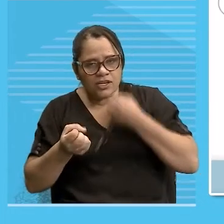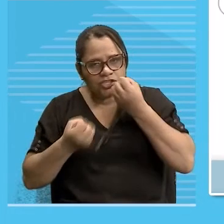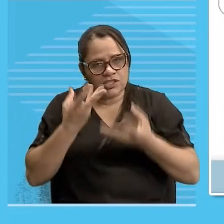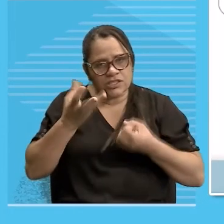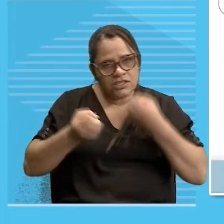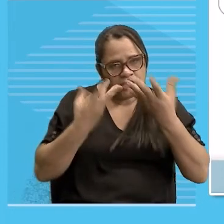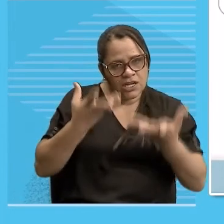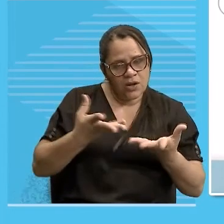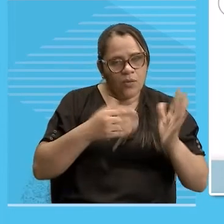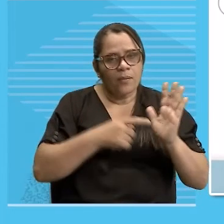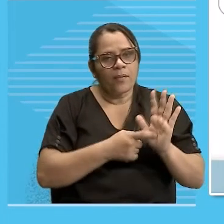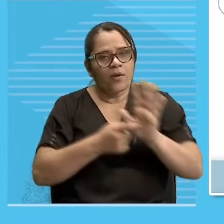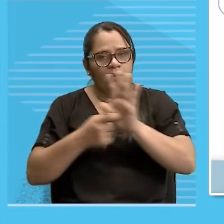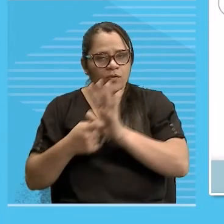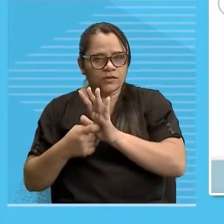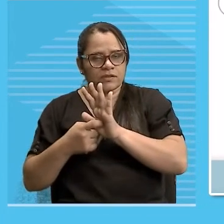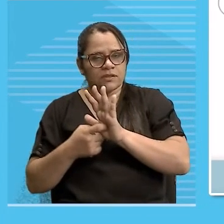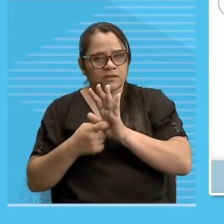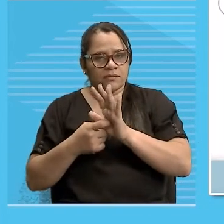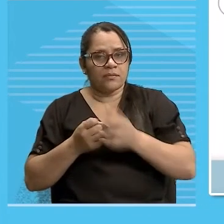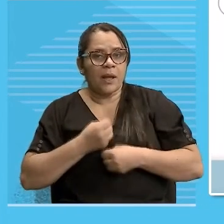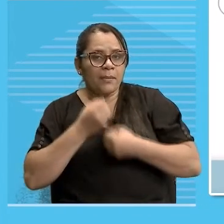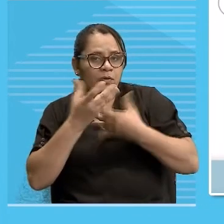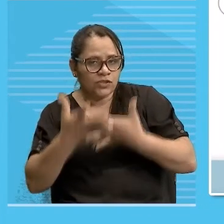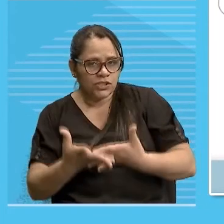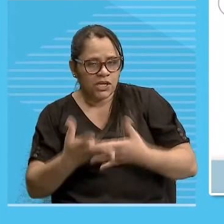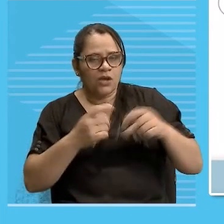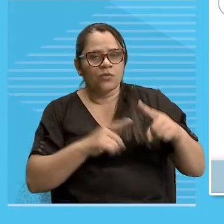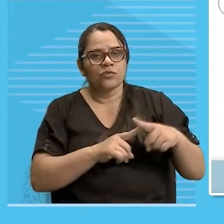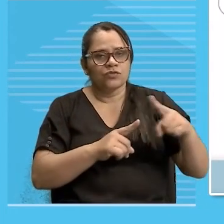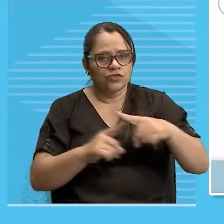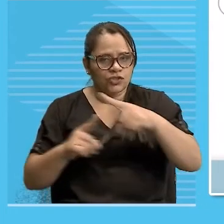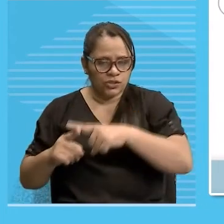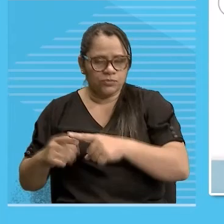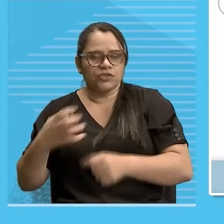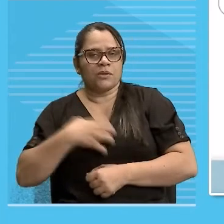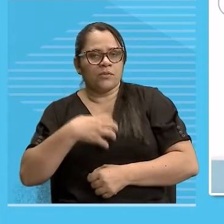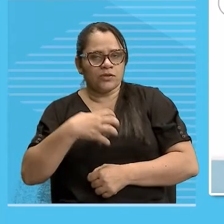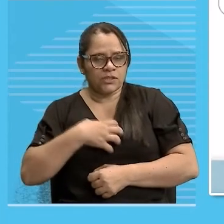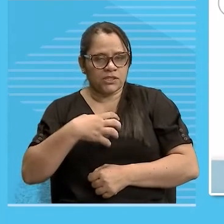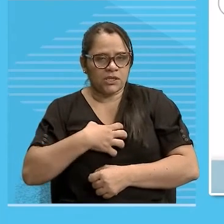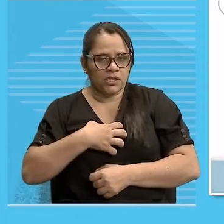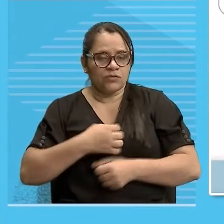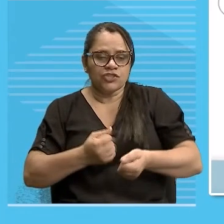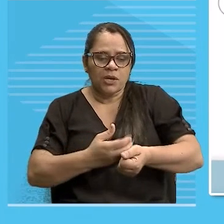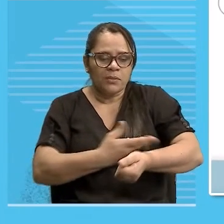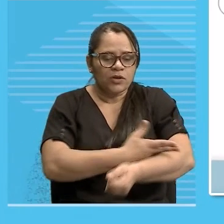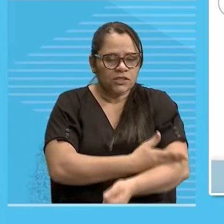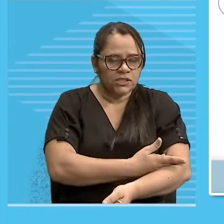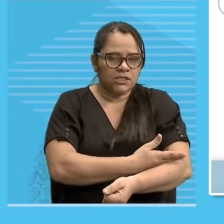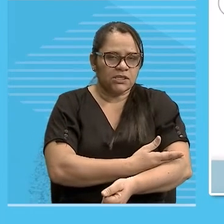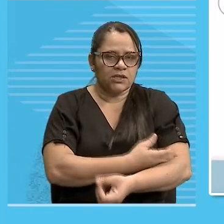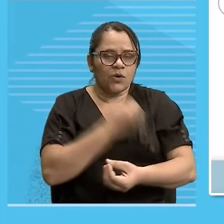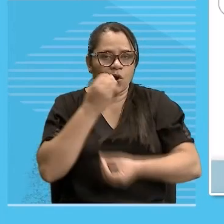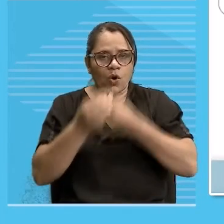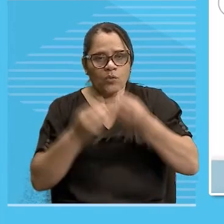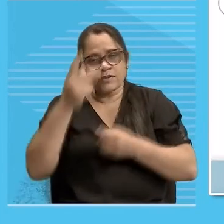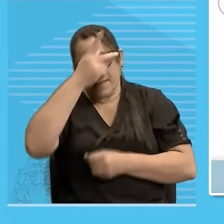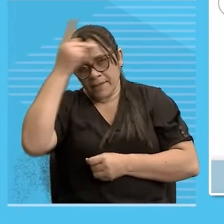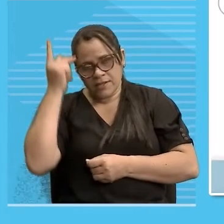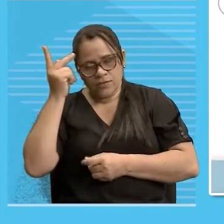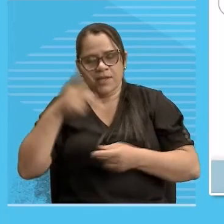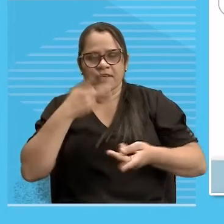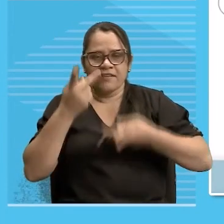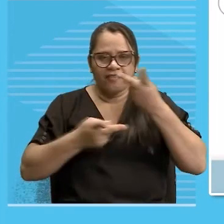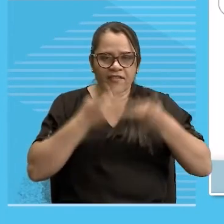lá exatamente para expressar algum tipo de sentimento, de emoção, de estado do enunciador. E